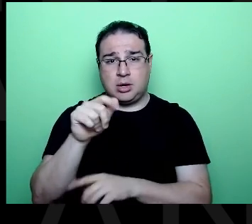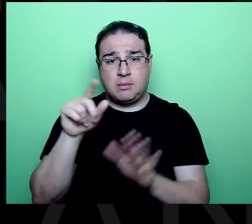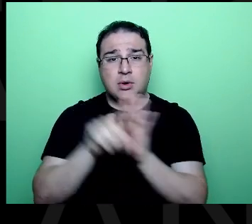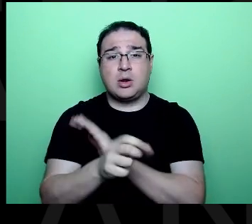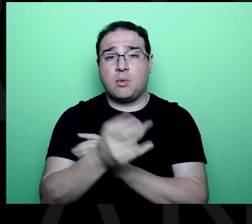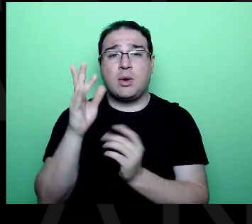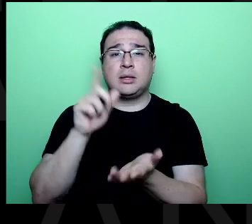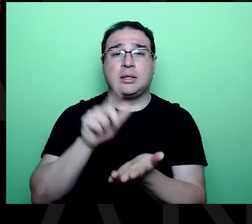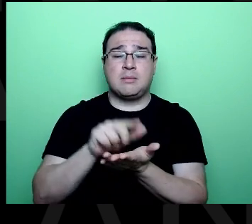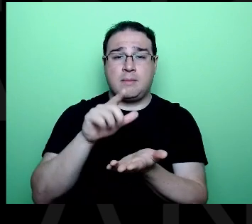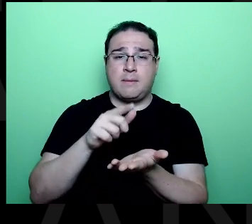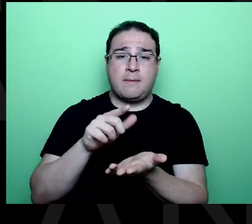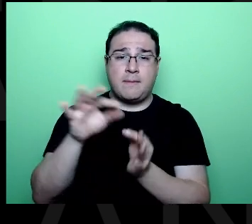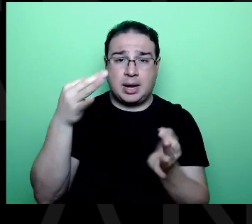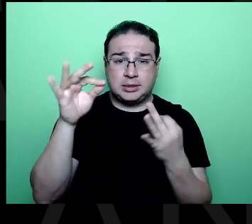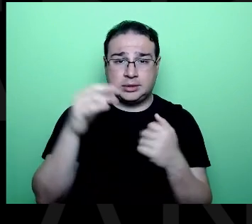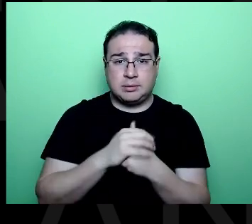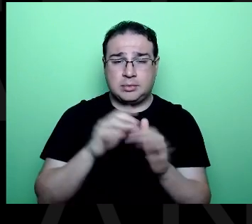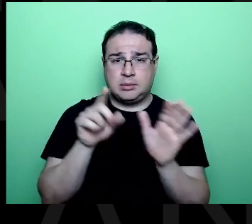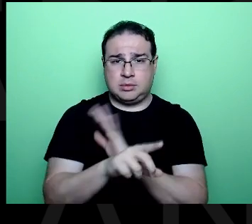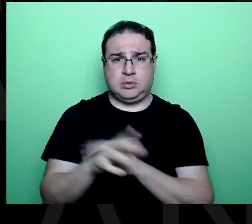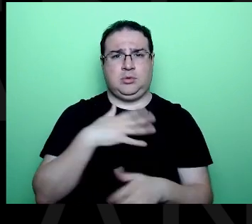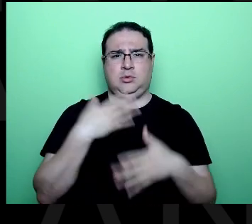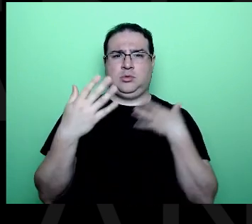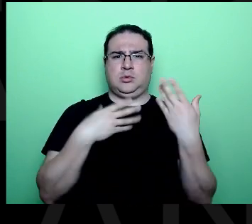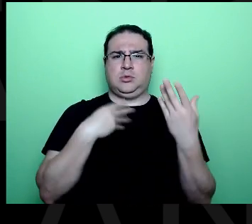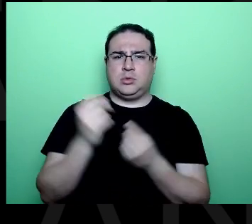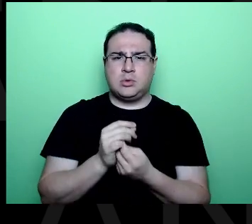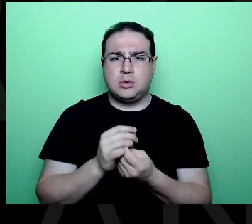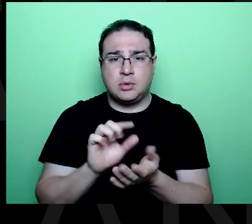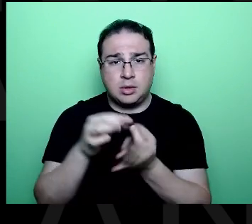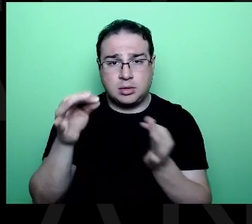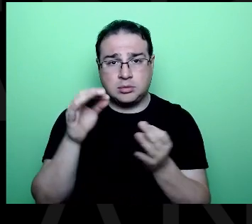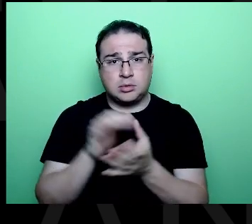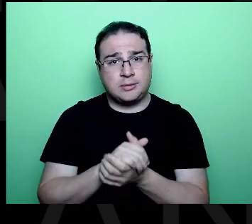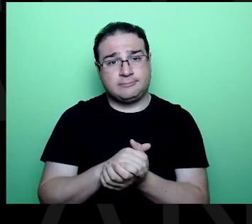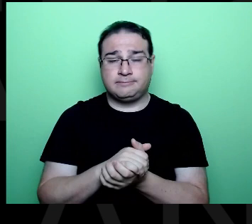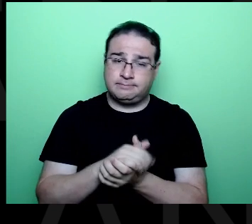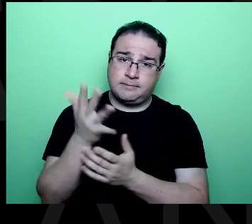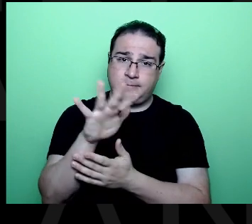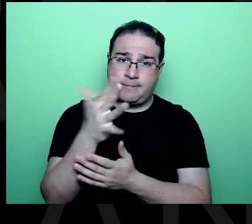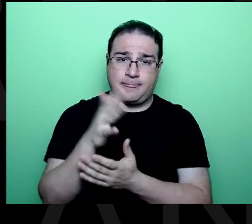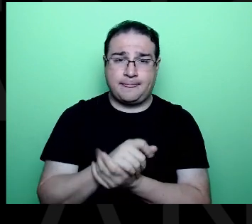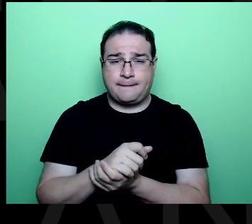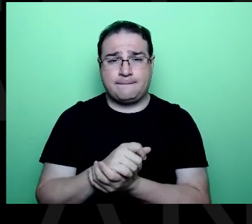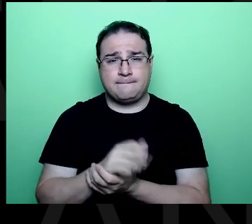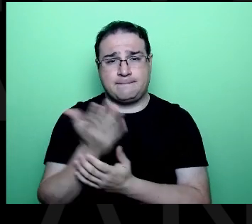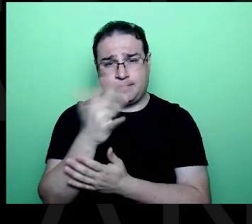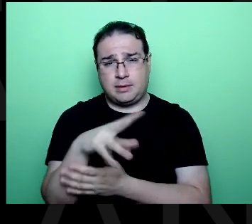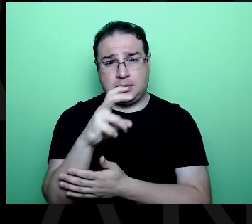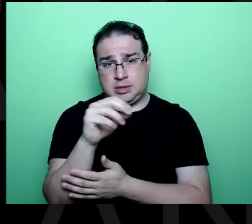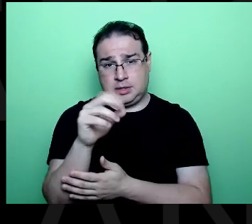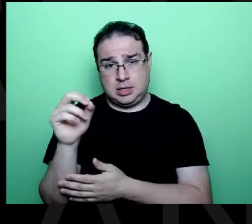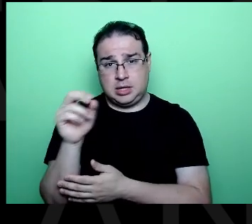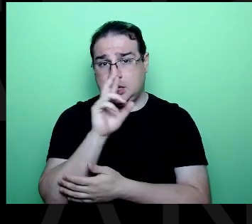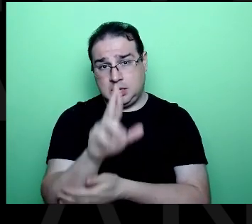quantas páginas vai ter. No meu caso, o pessoal fica assustado, né? Quantas páginas, mais ou menos? Ah, por volta